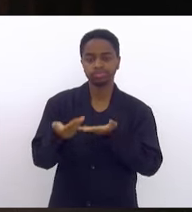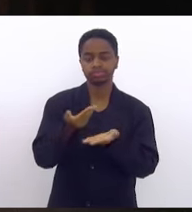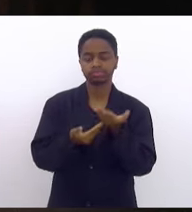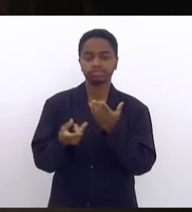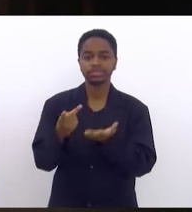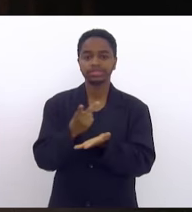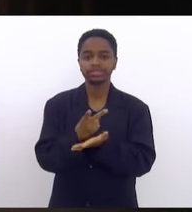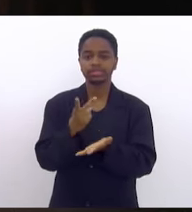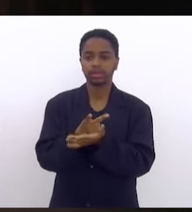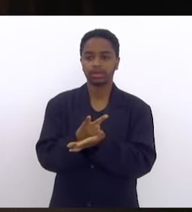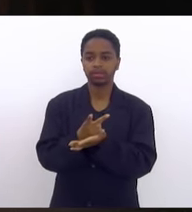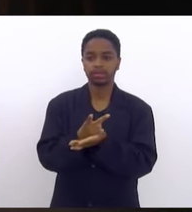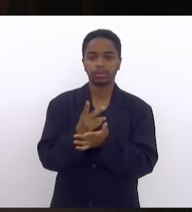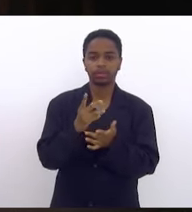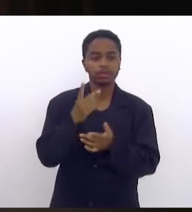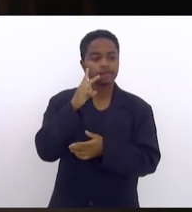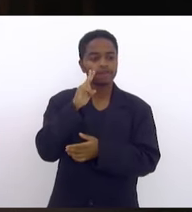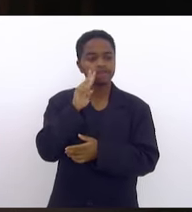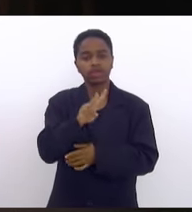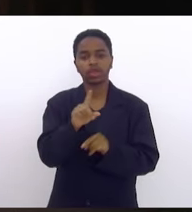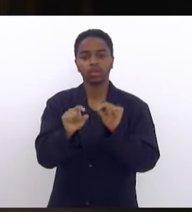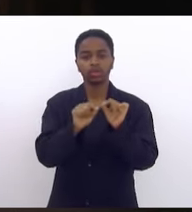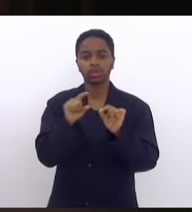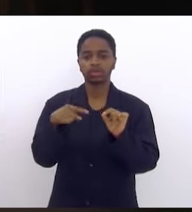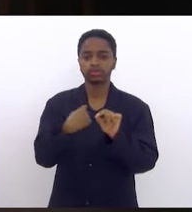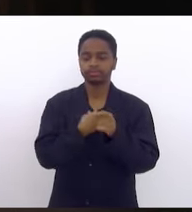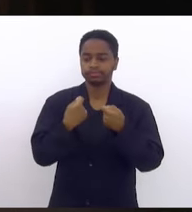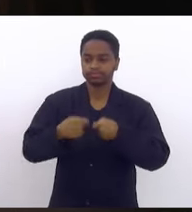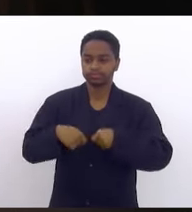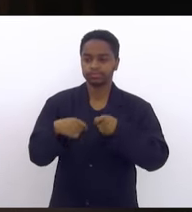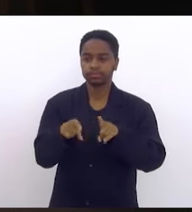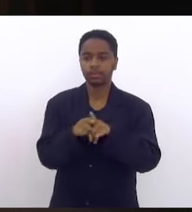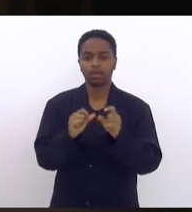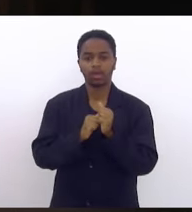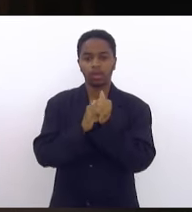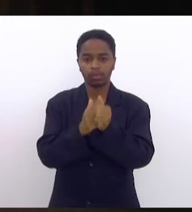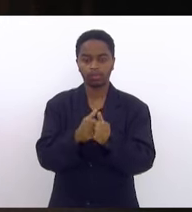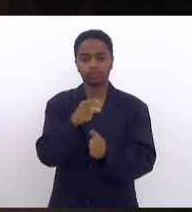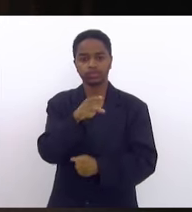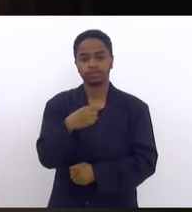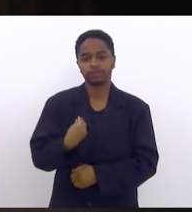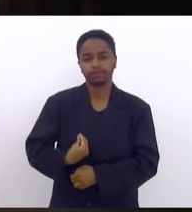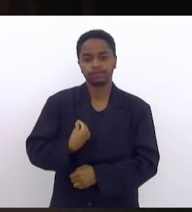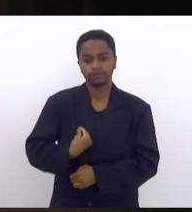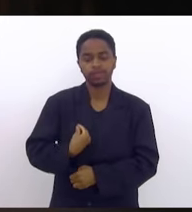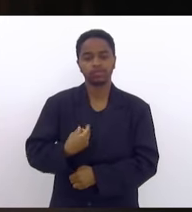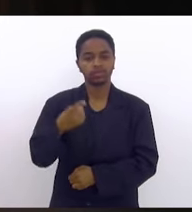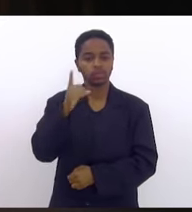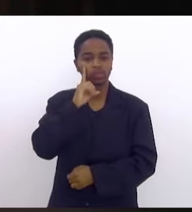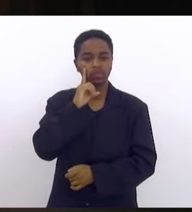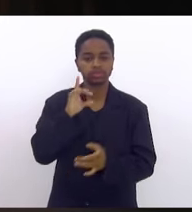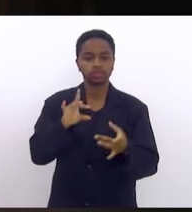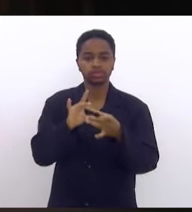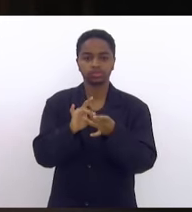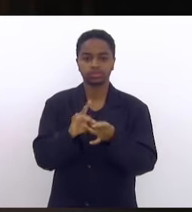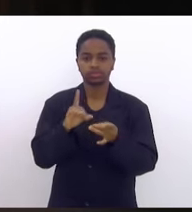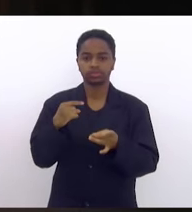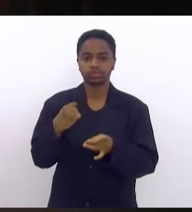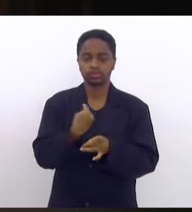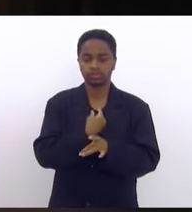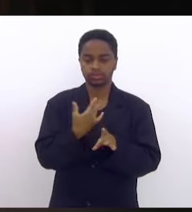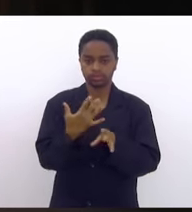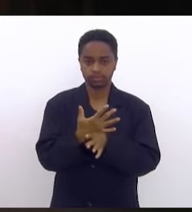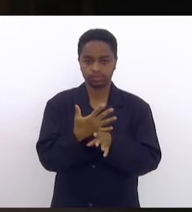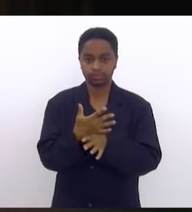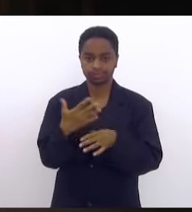sempre vendo quais as necessidades do nosso município, acompanhando de perto. Você vive o dia a dia da nossa cidade, Luiz Cláudio. Então,